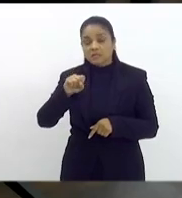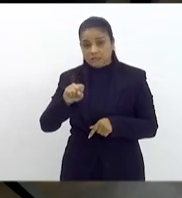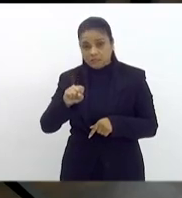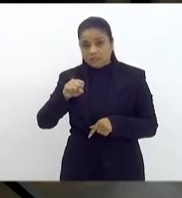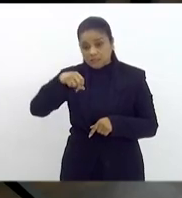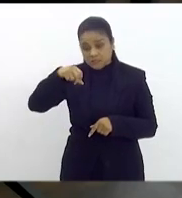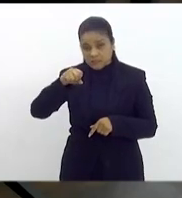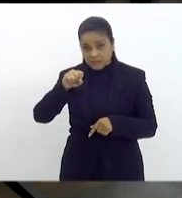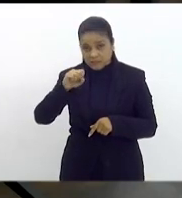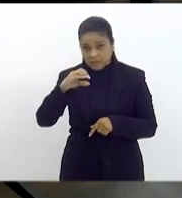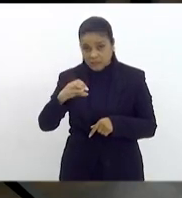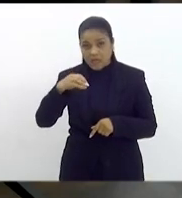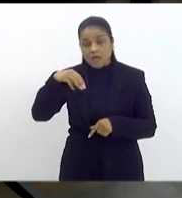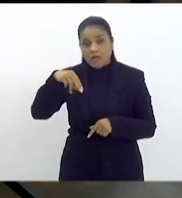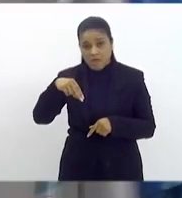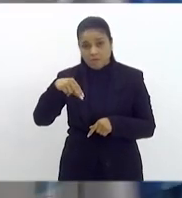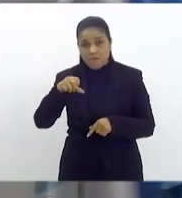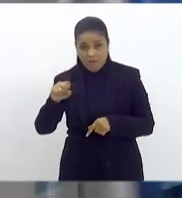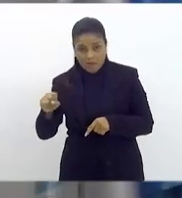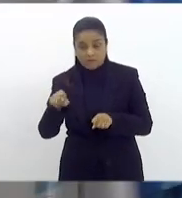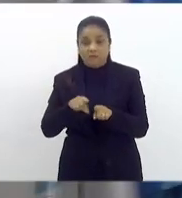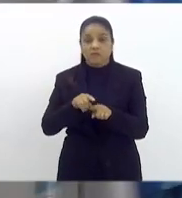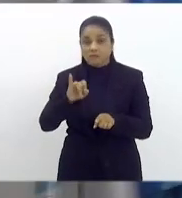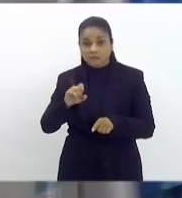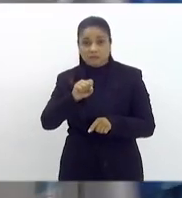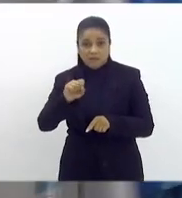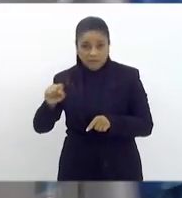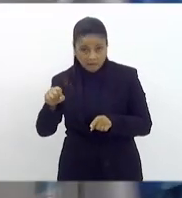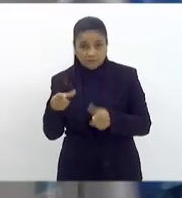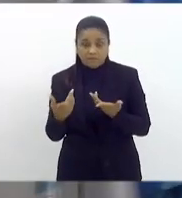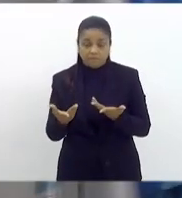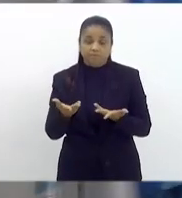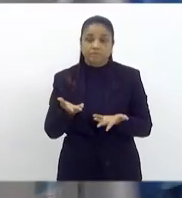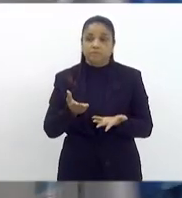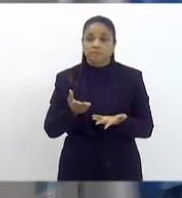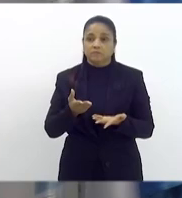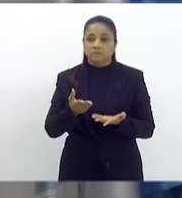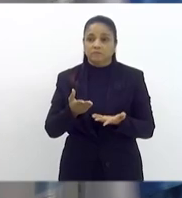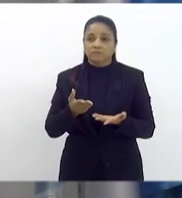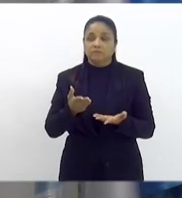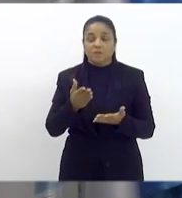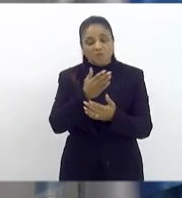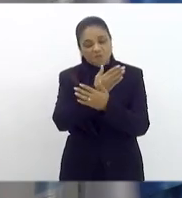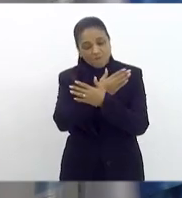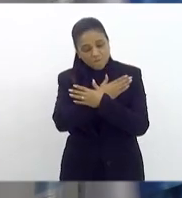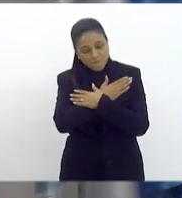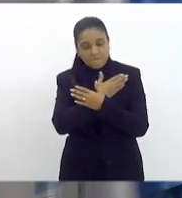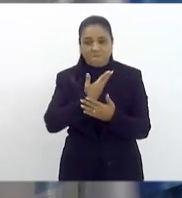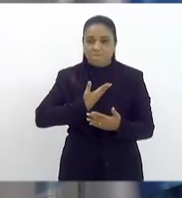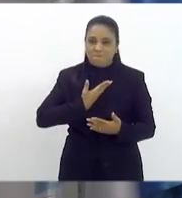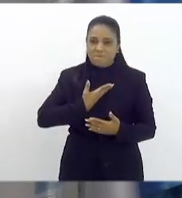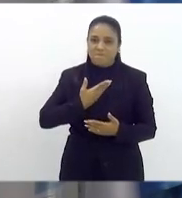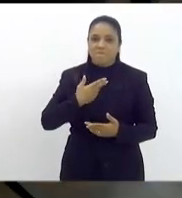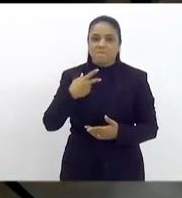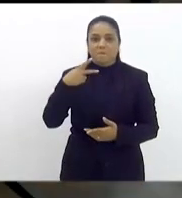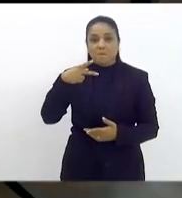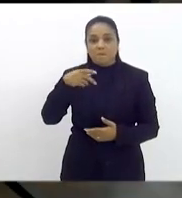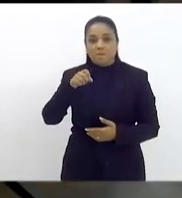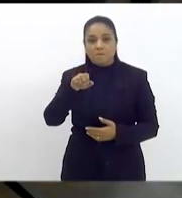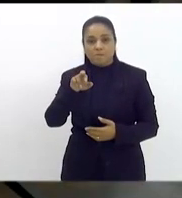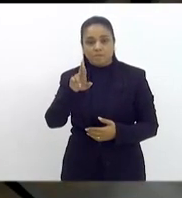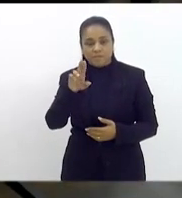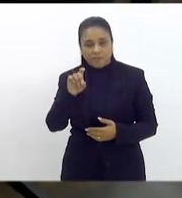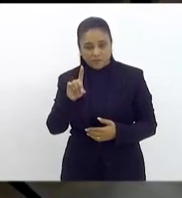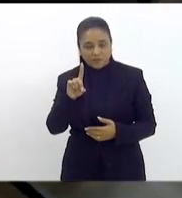para a associação. Vossa Senhoria, representante da SMF, meu abraço, querido amigo Pedro Paulo e todos compilar.